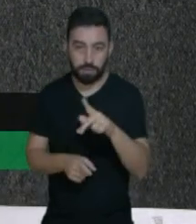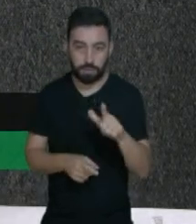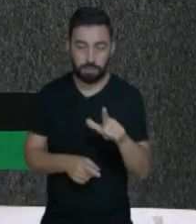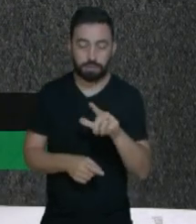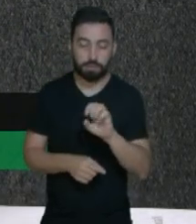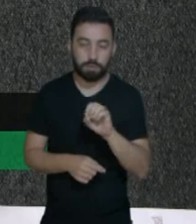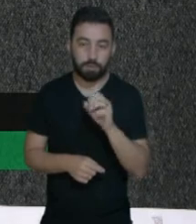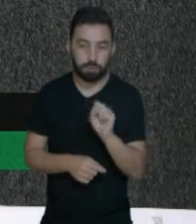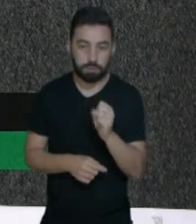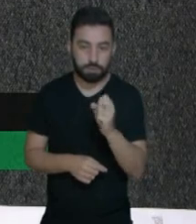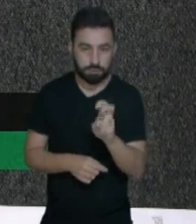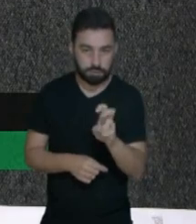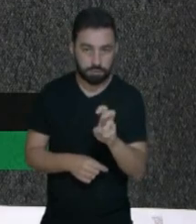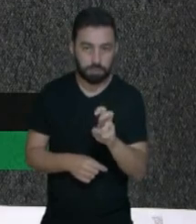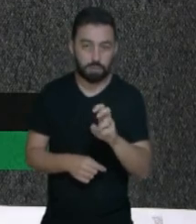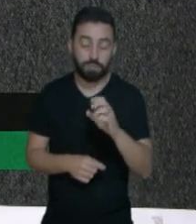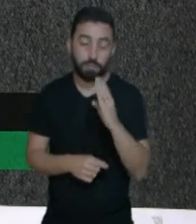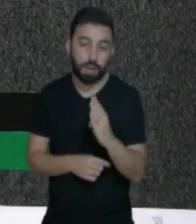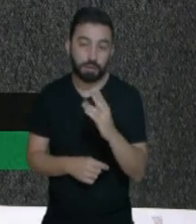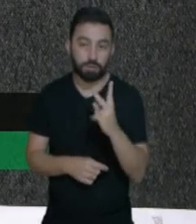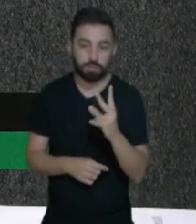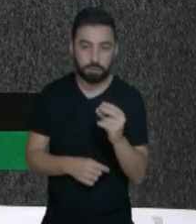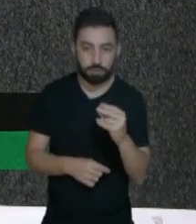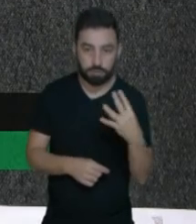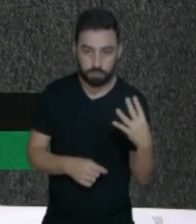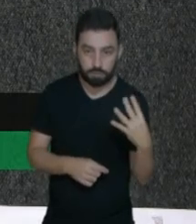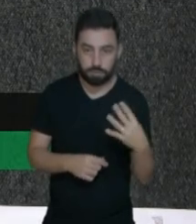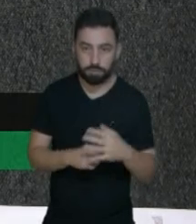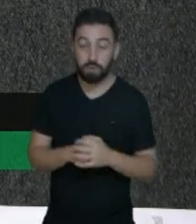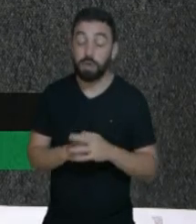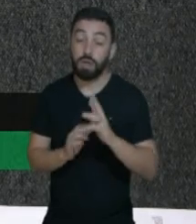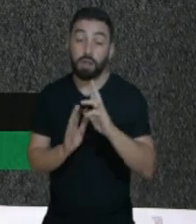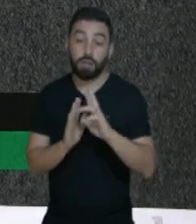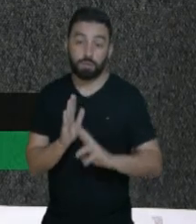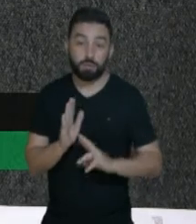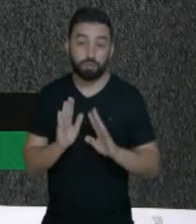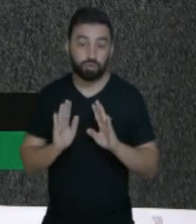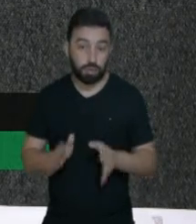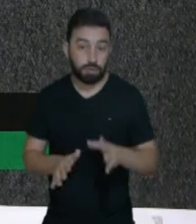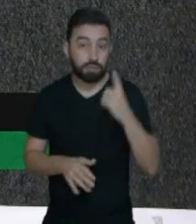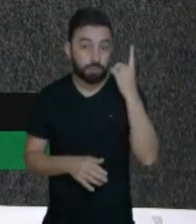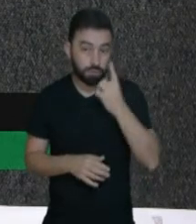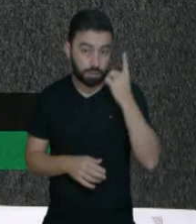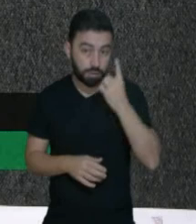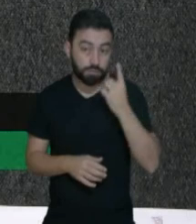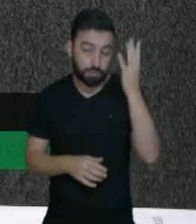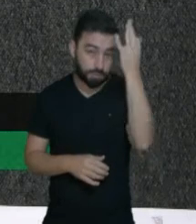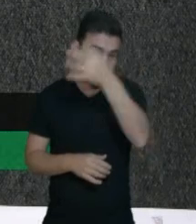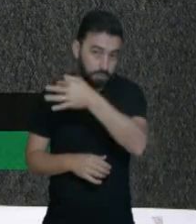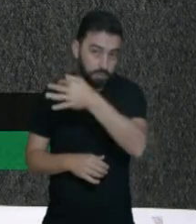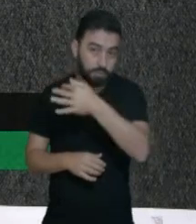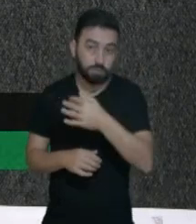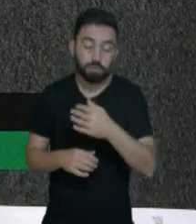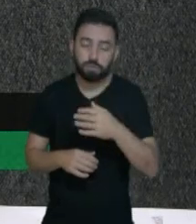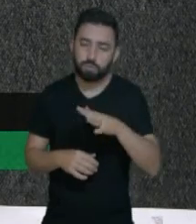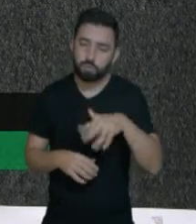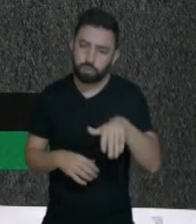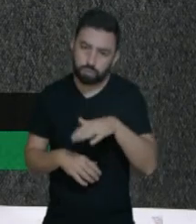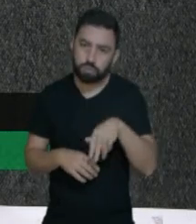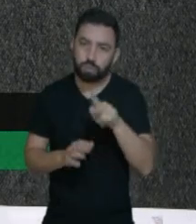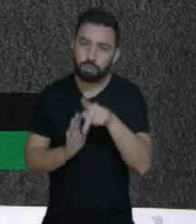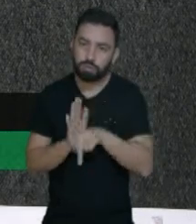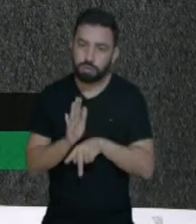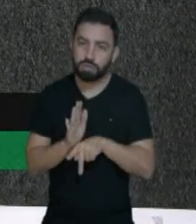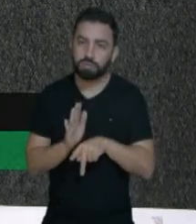bar0 24 e conforme já relatou Deputado Fabian Luis ambos os projetos citados